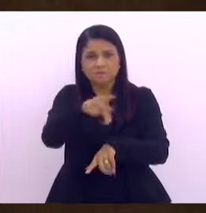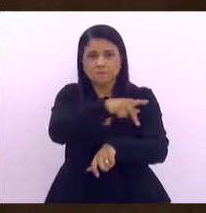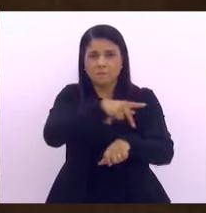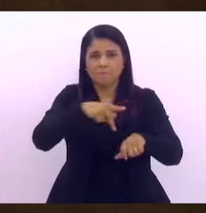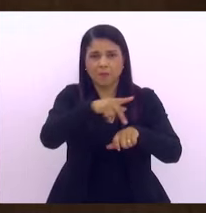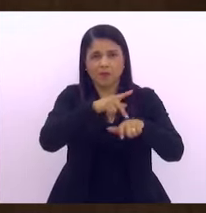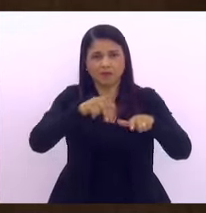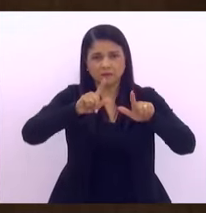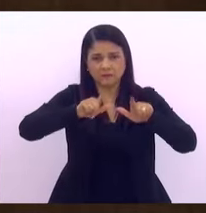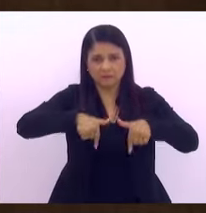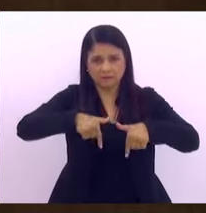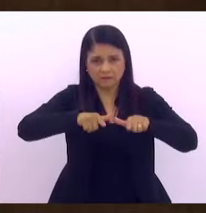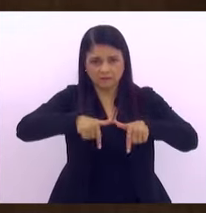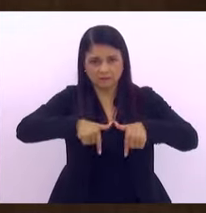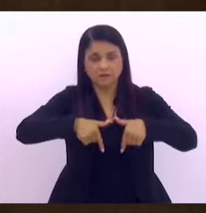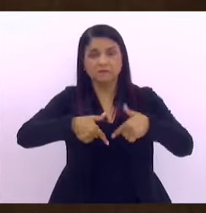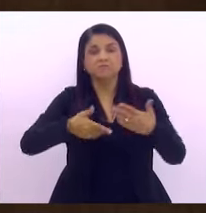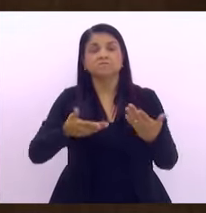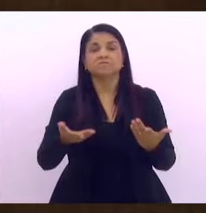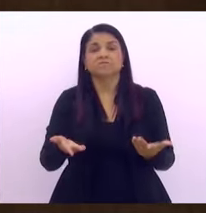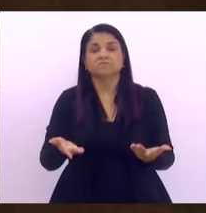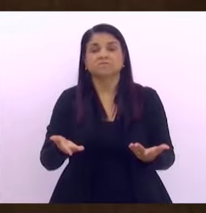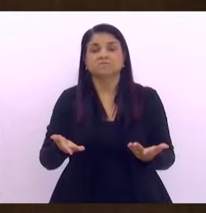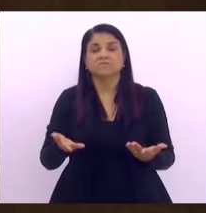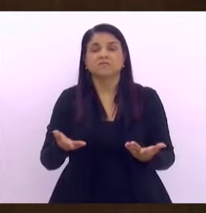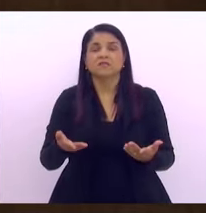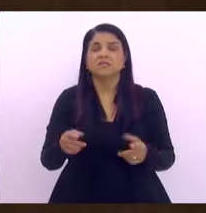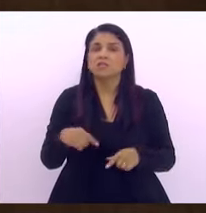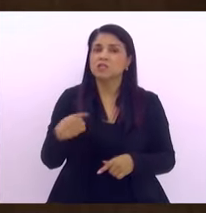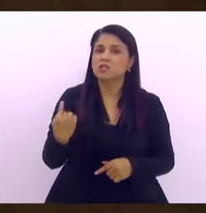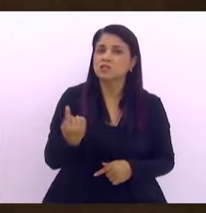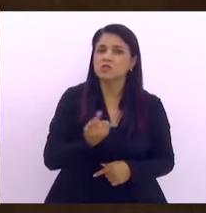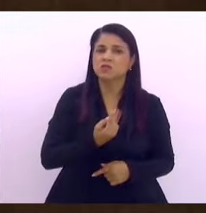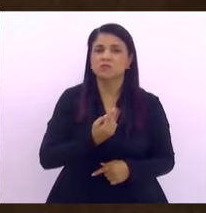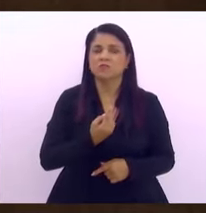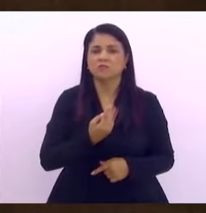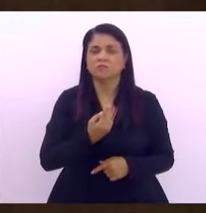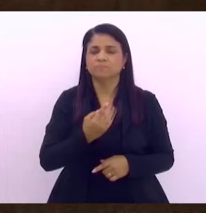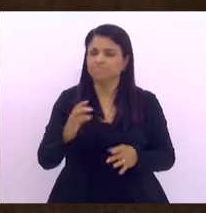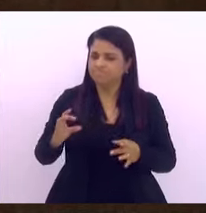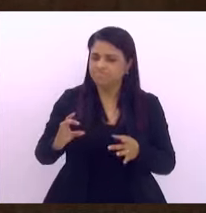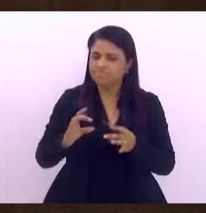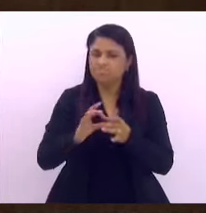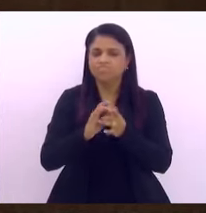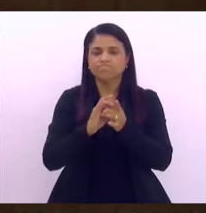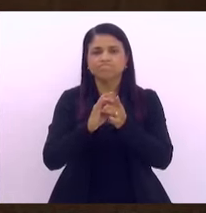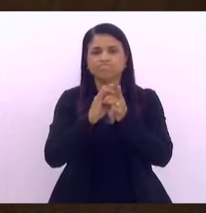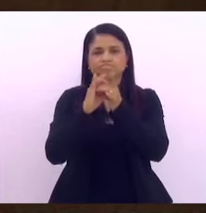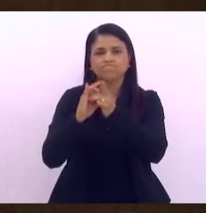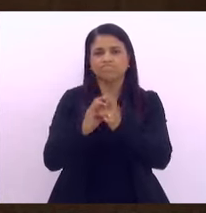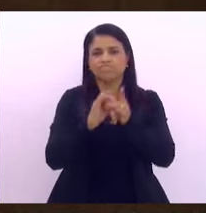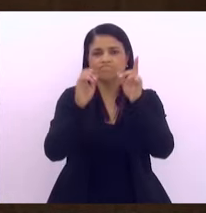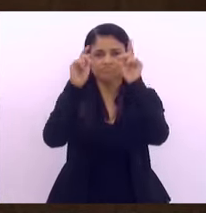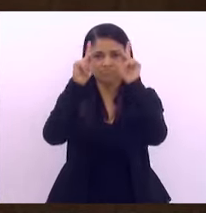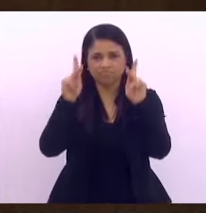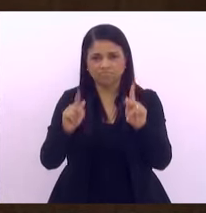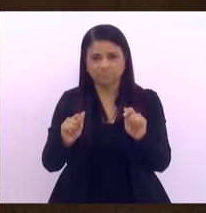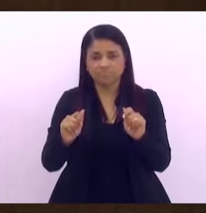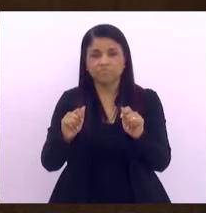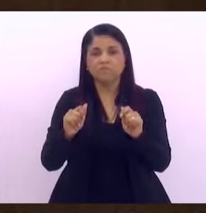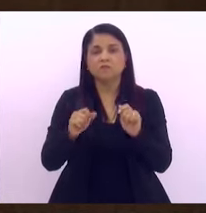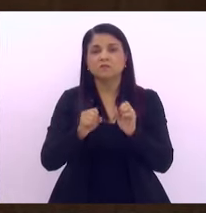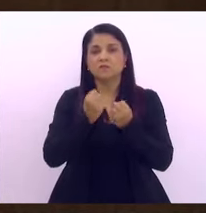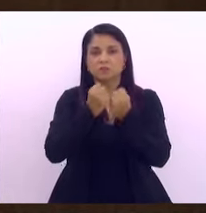ataque terrorista, e que possamos comungar com a paz, como diz lá no